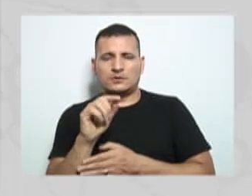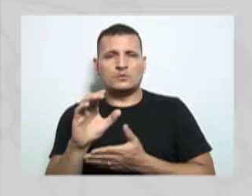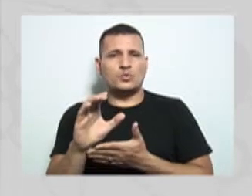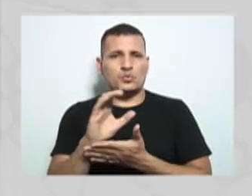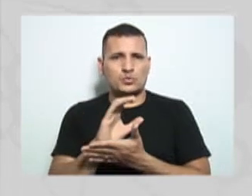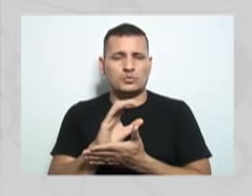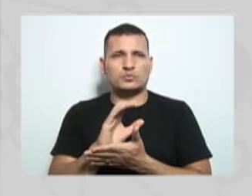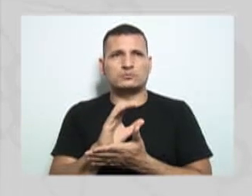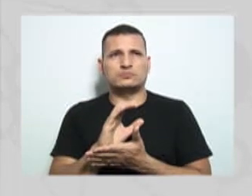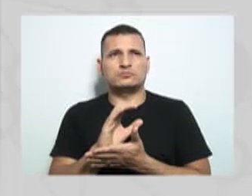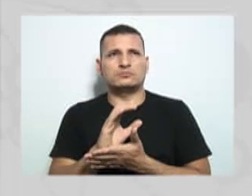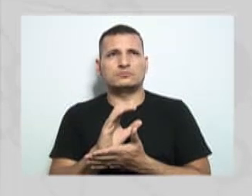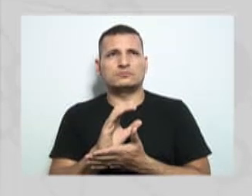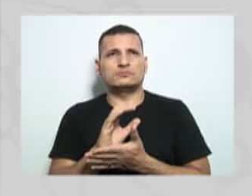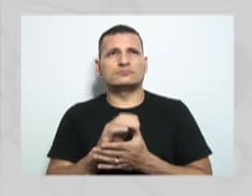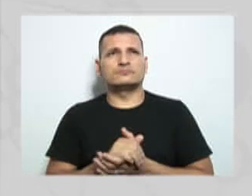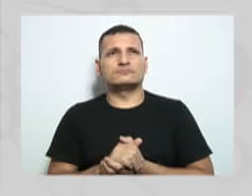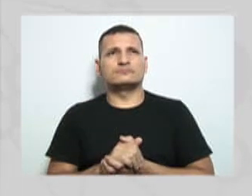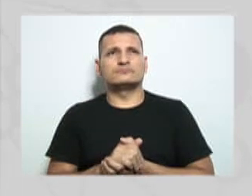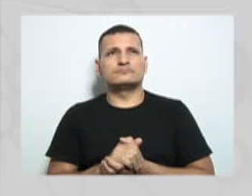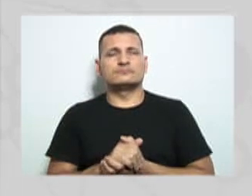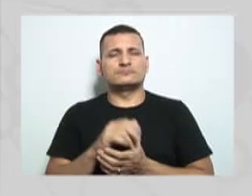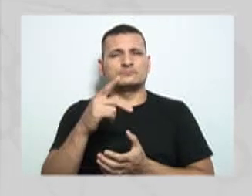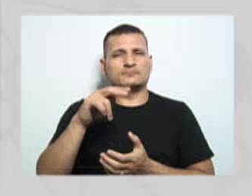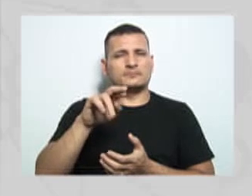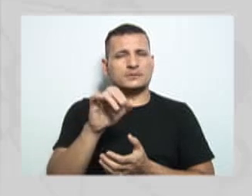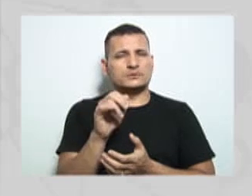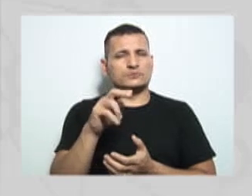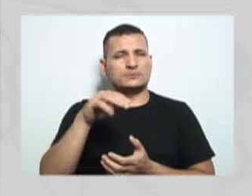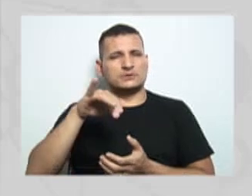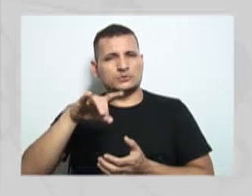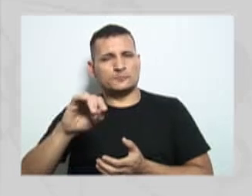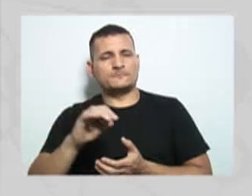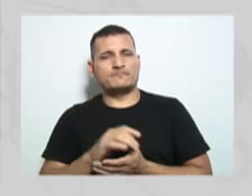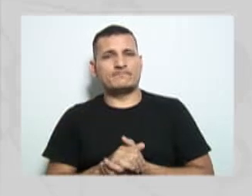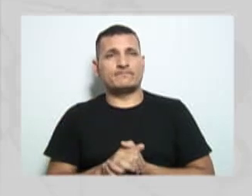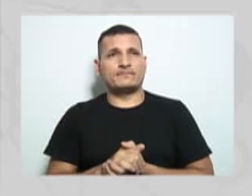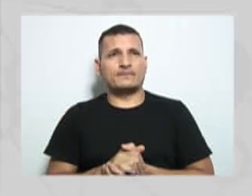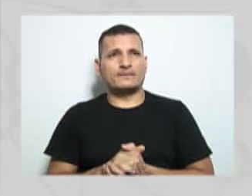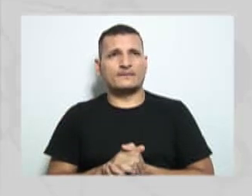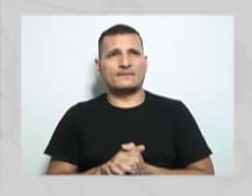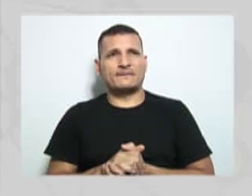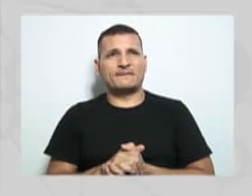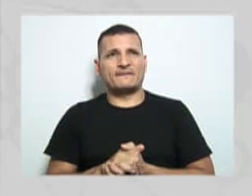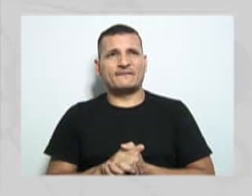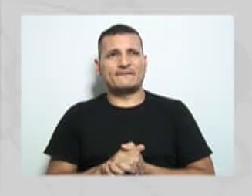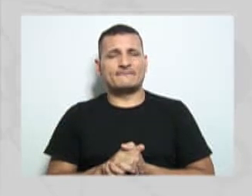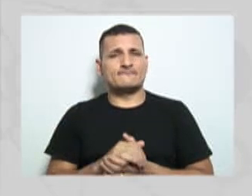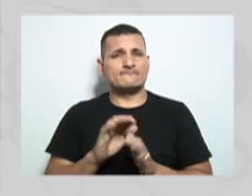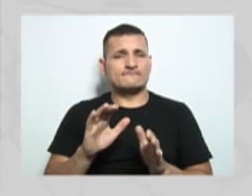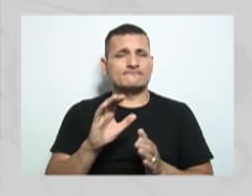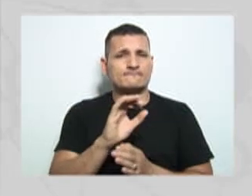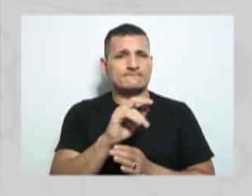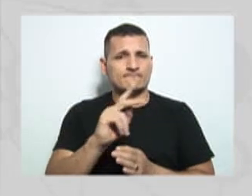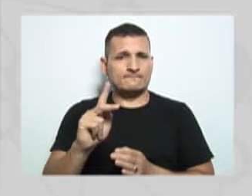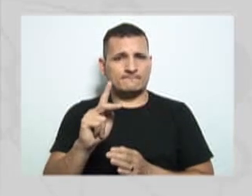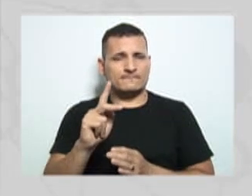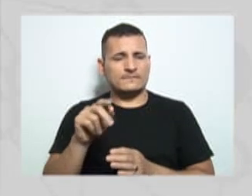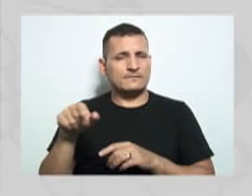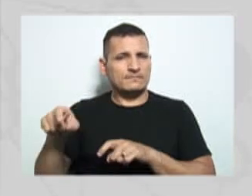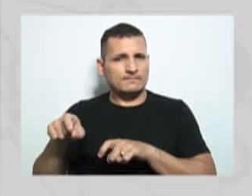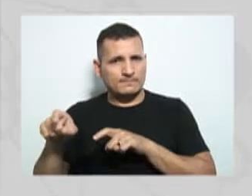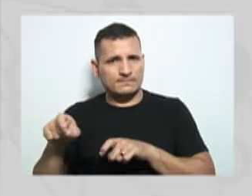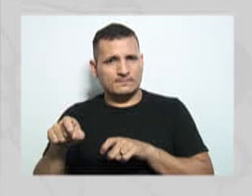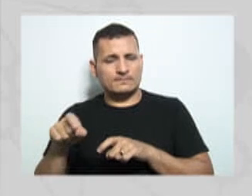Então, sempre atentar ao que é exceção, que é as cooperativas de produção agropecuária,